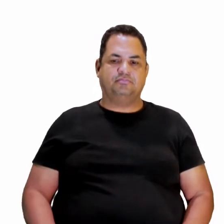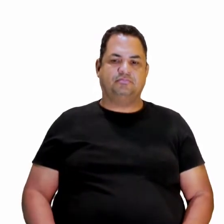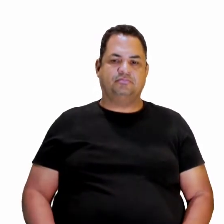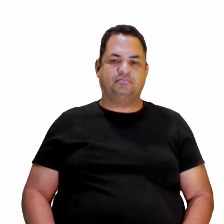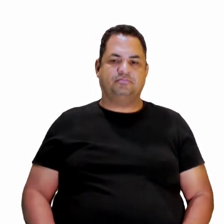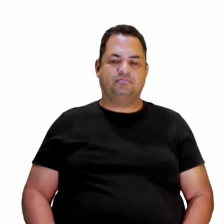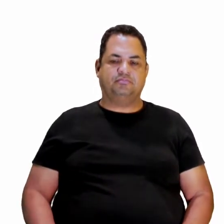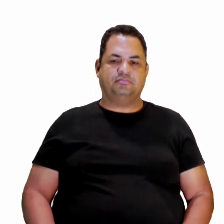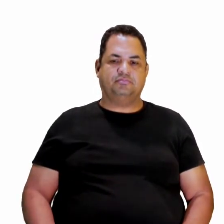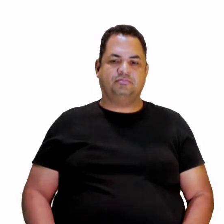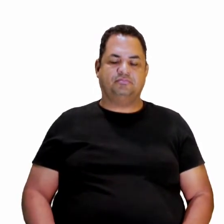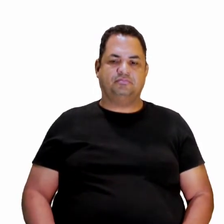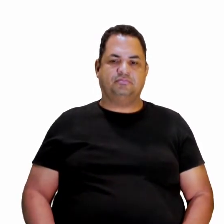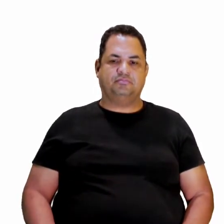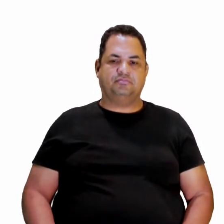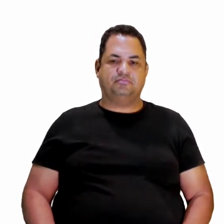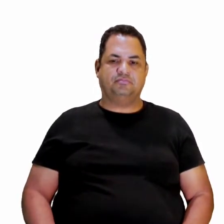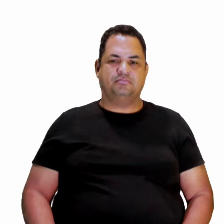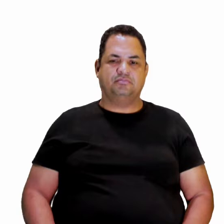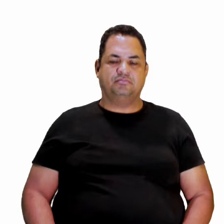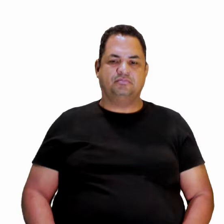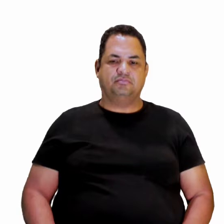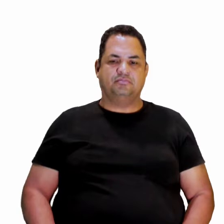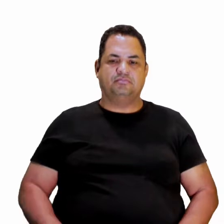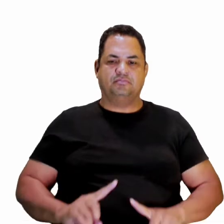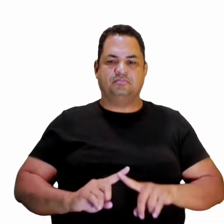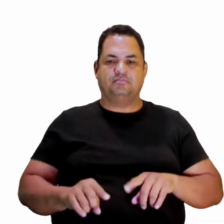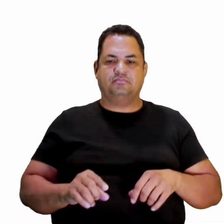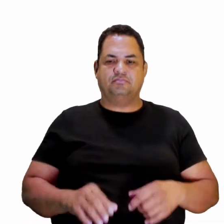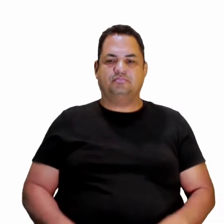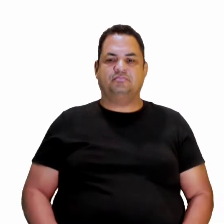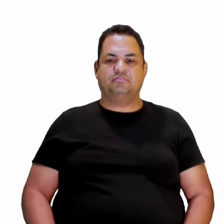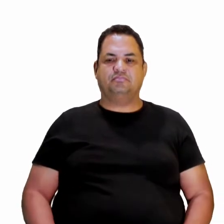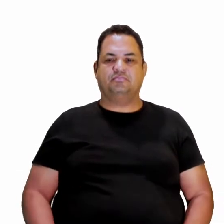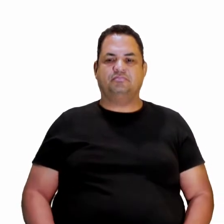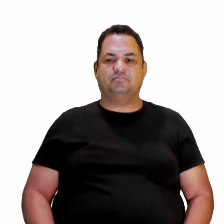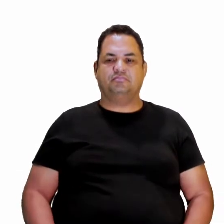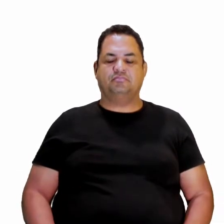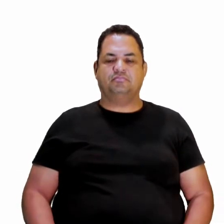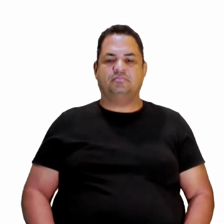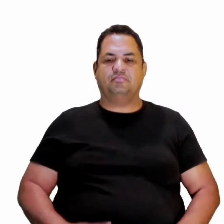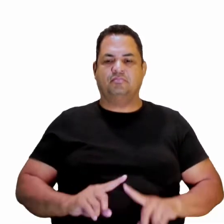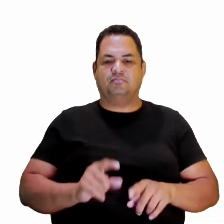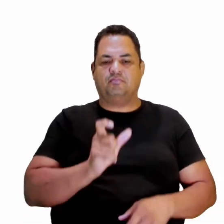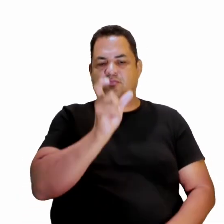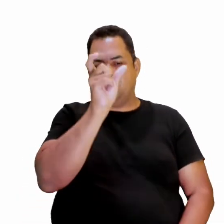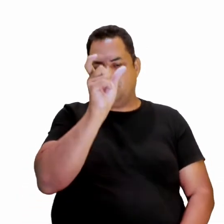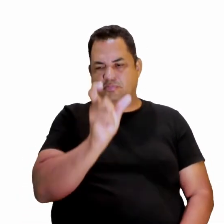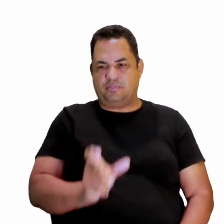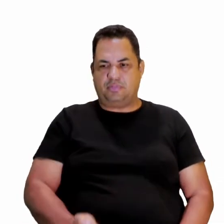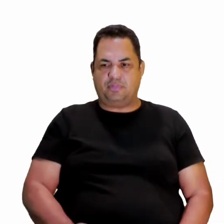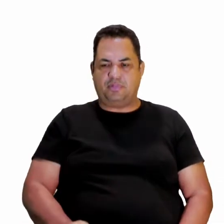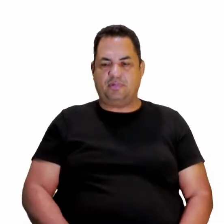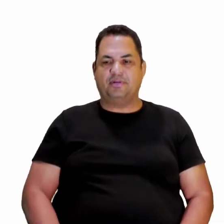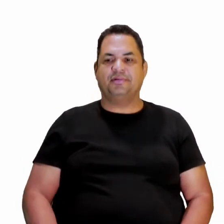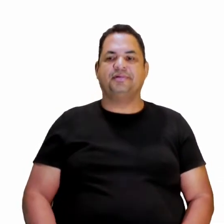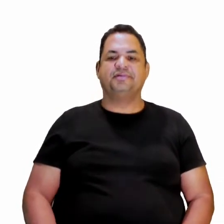esses 3 verbos to be, plus, mais subject, mais sujeito,